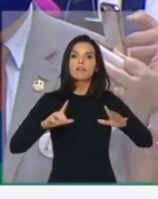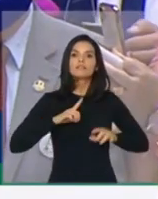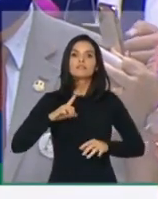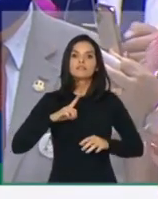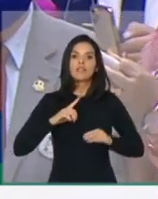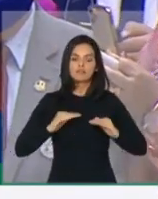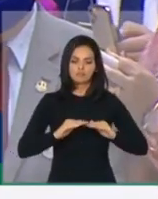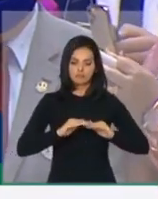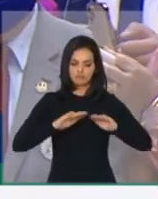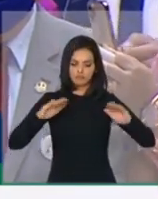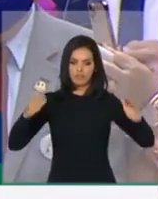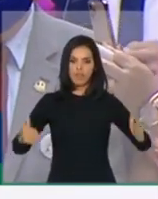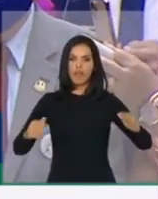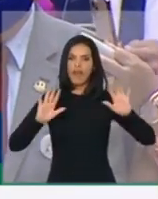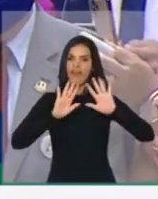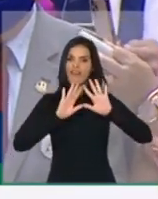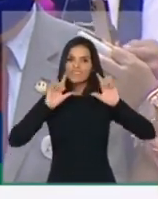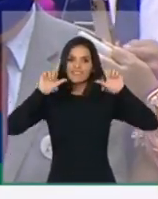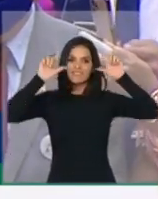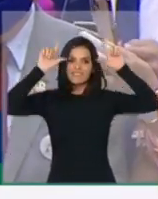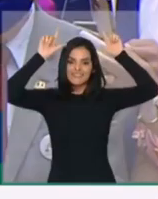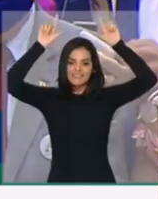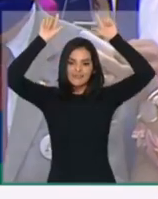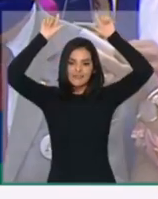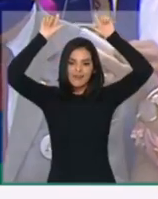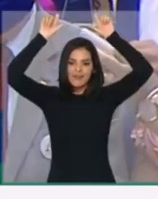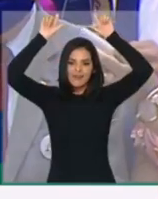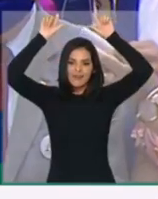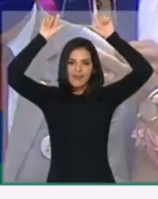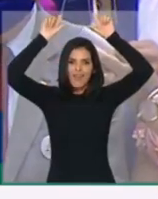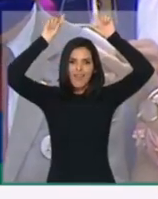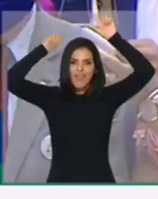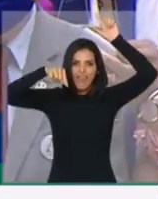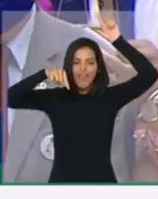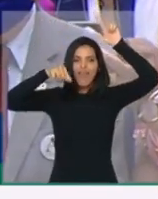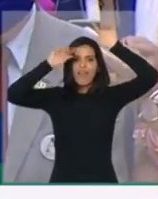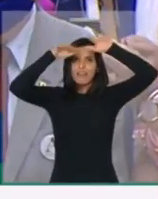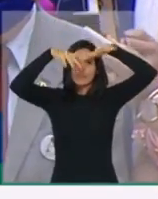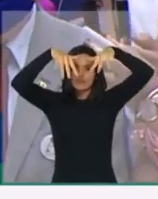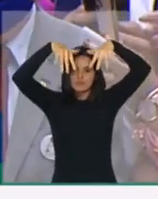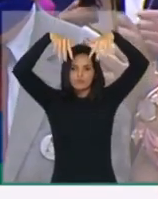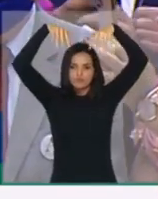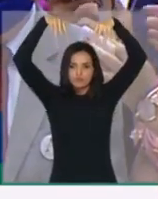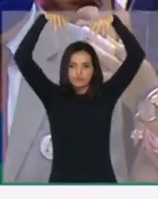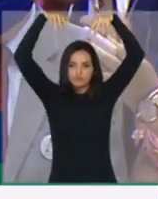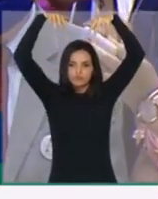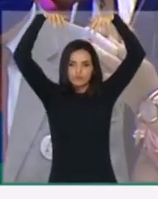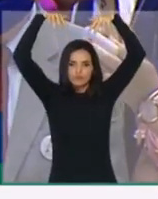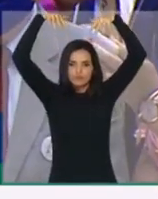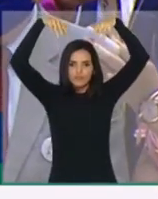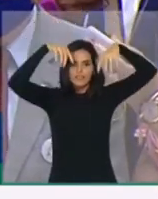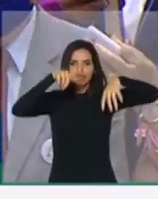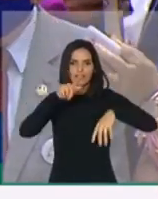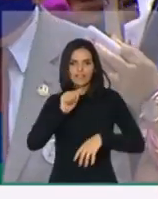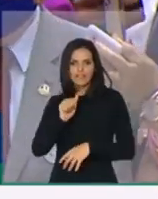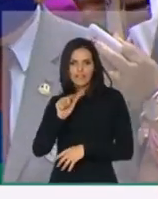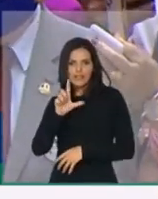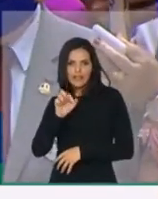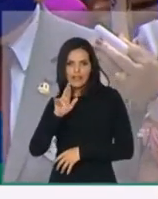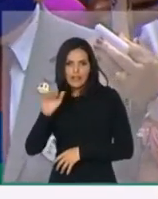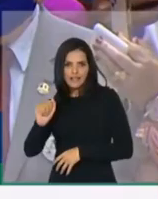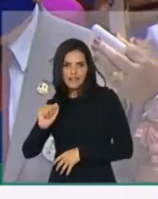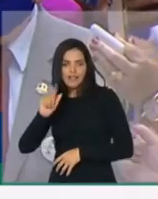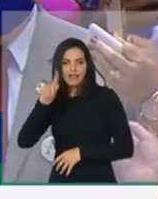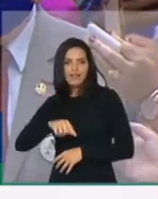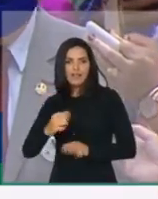bem acima, muito acima em termos de escala, estão as galerias dessa casa, a representação simbólica